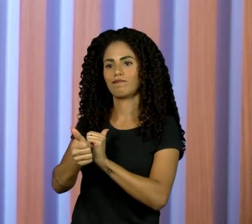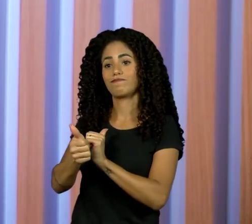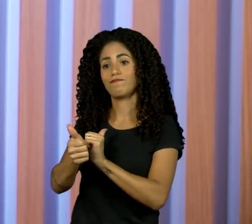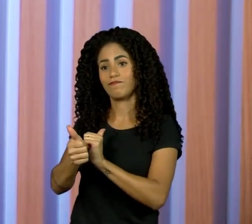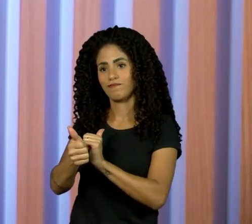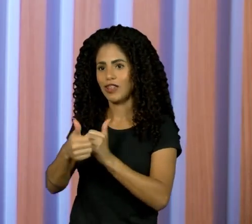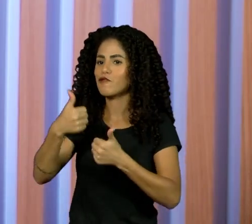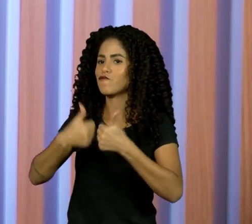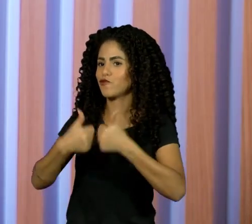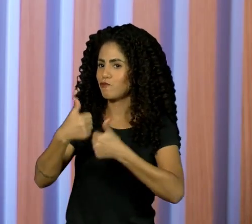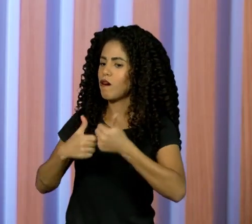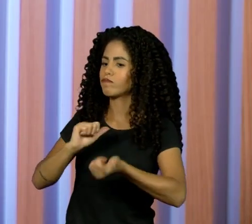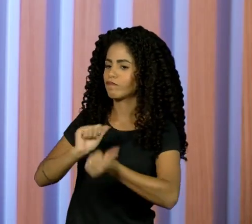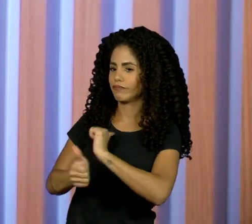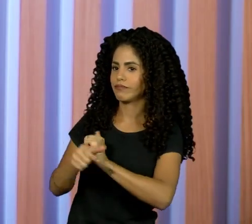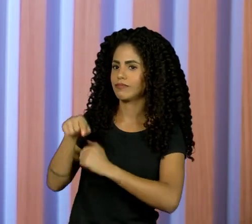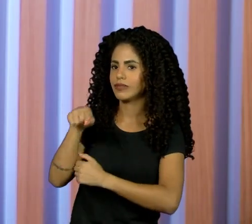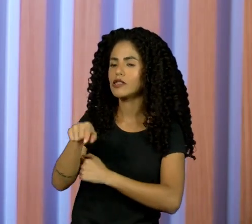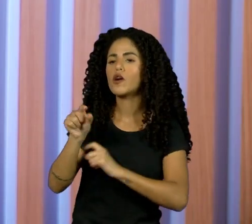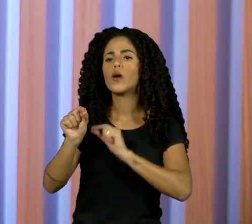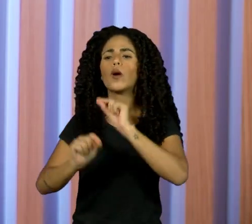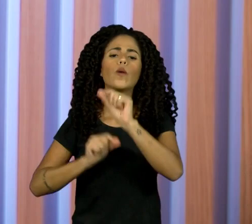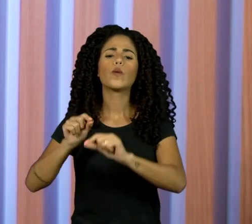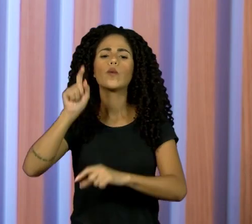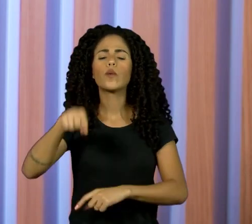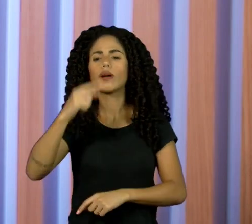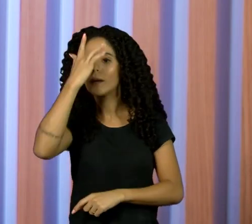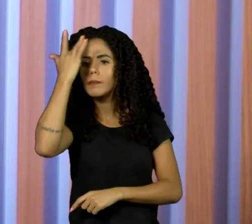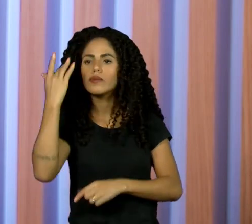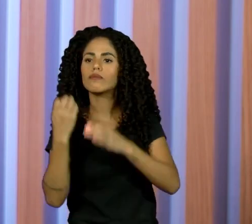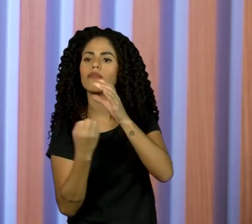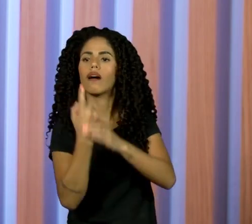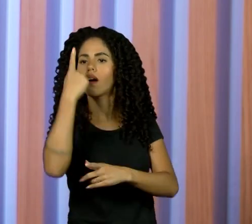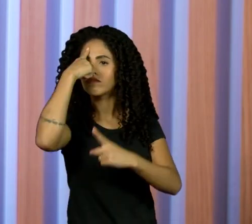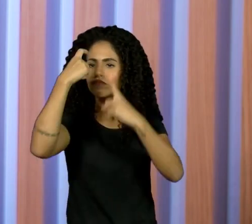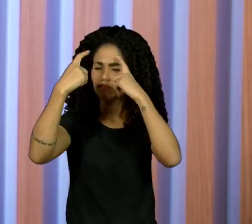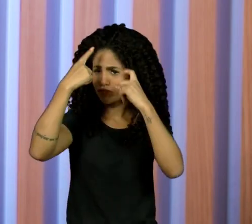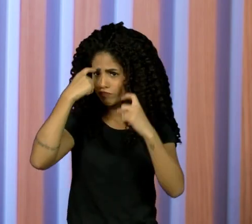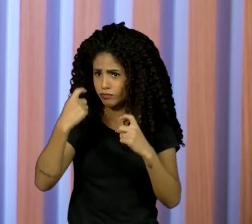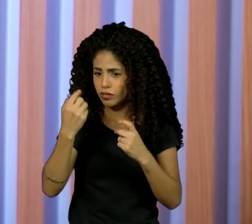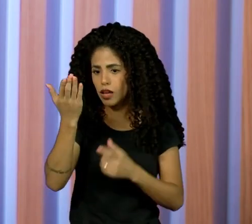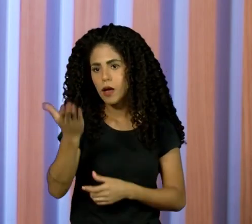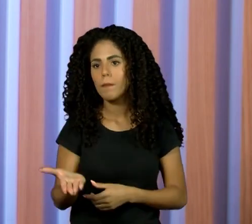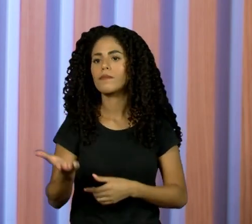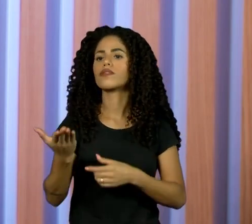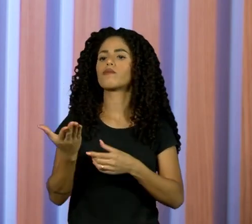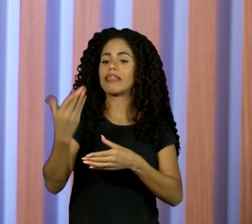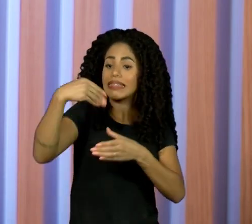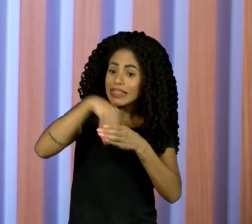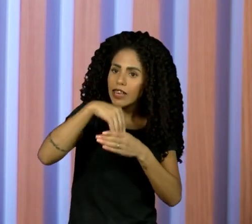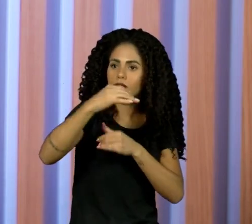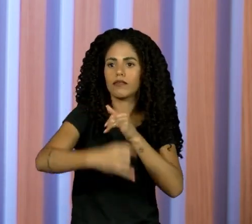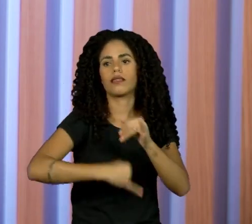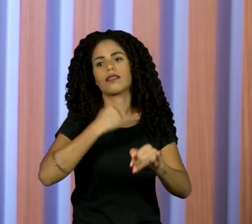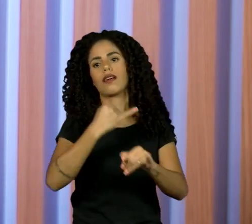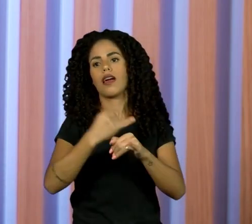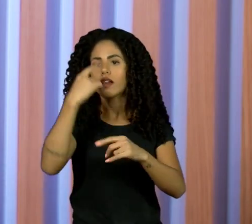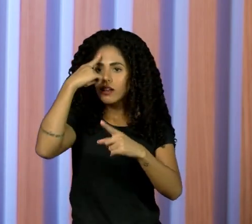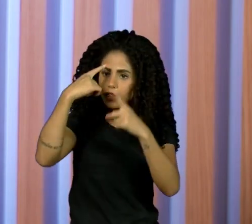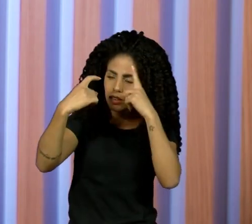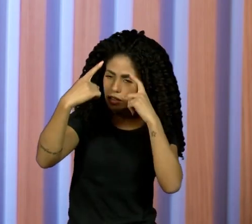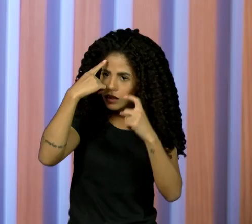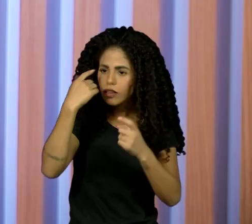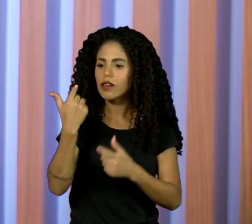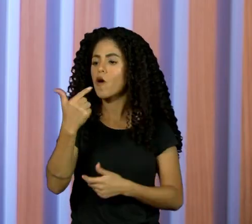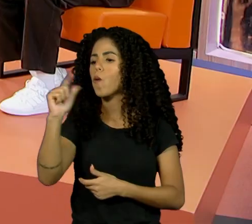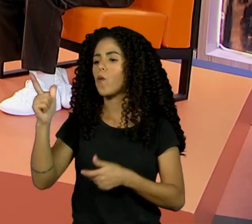Então, existe também essa diferença, né, do que é considerado o criador de conteúdo, que é aquela pessoa nativa da internet, que cria conteúdo antes de ter qualquer